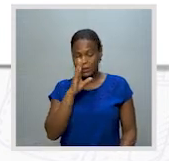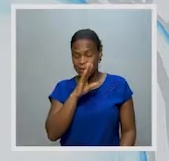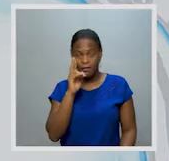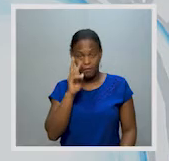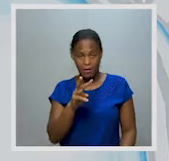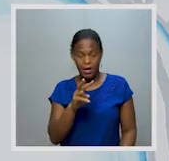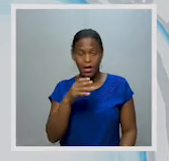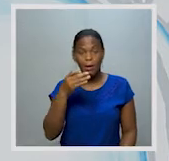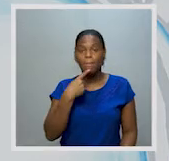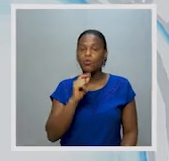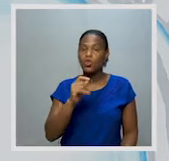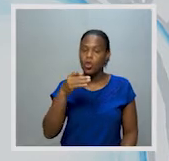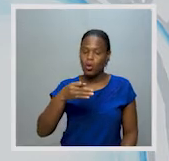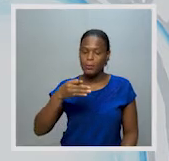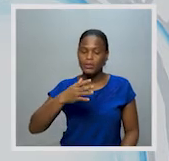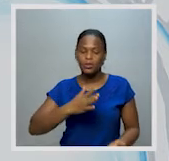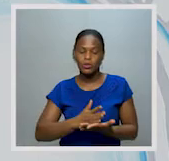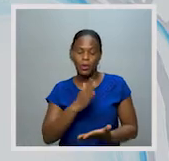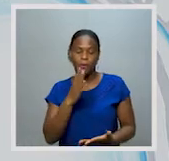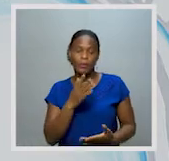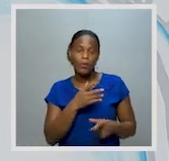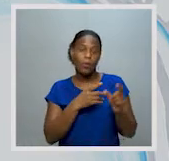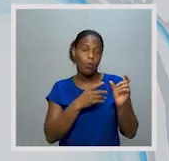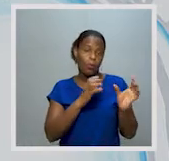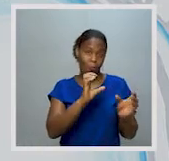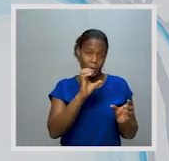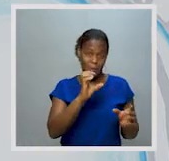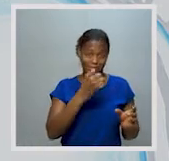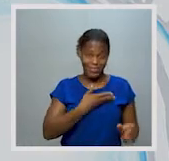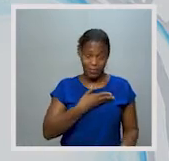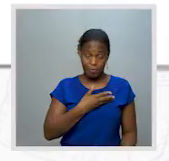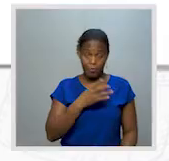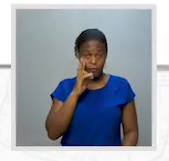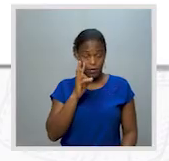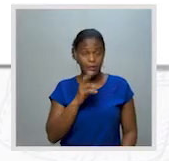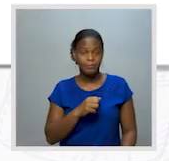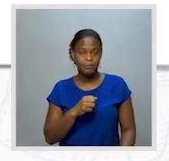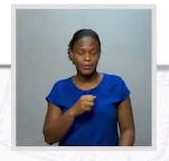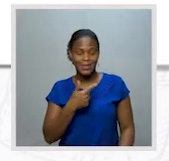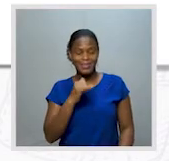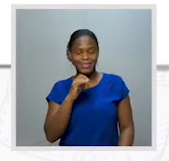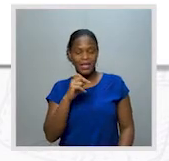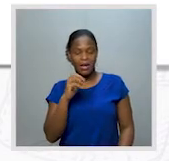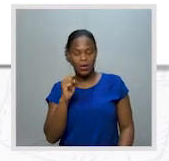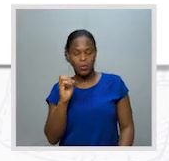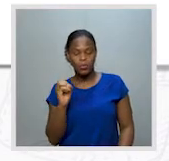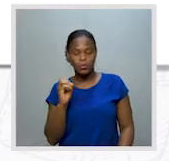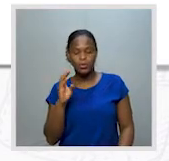formos pronominalizar apenas o complemento direto, ficaria: o Tiago e a